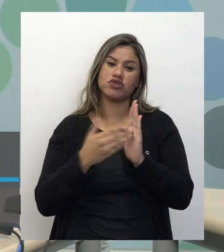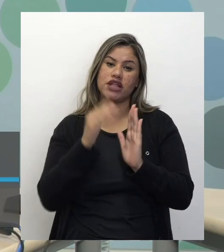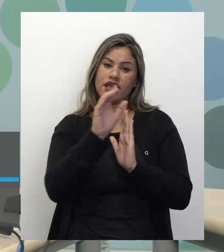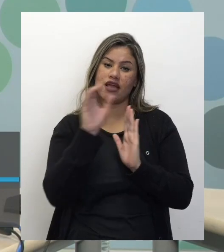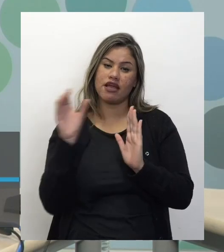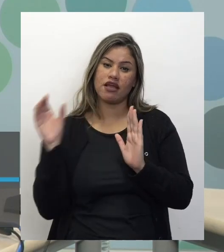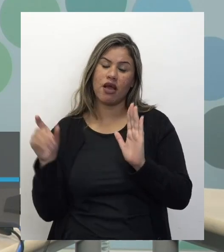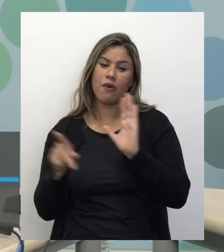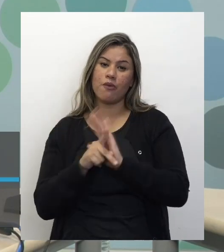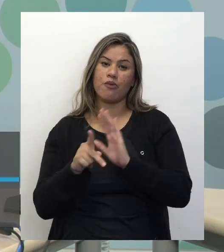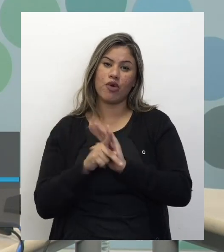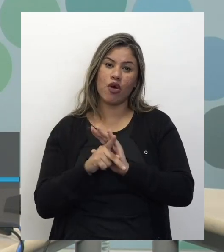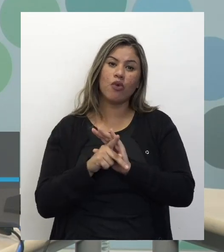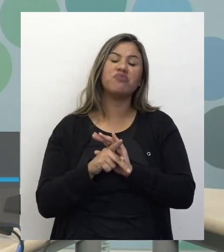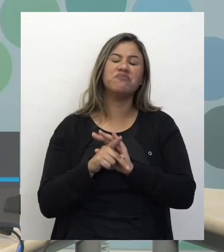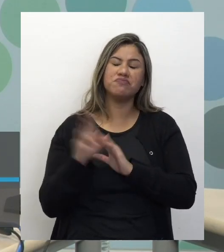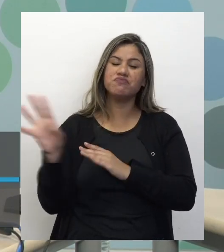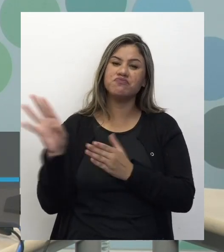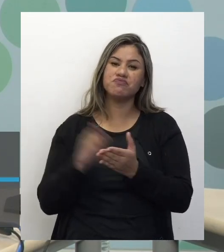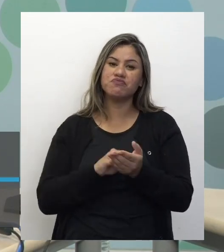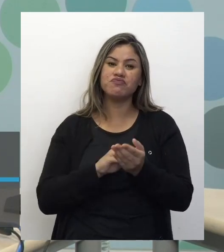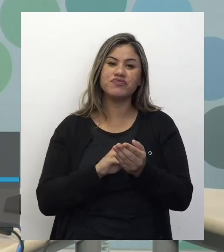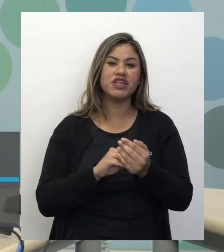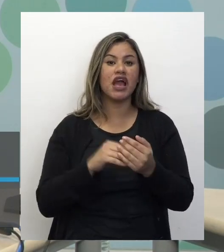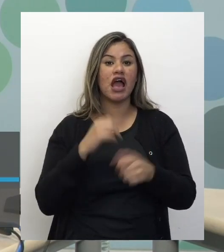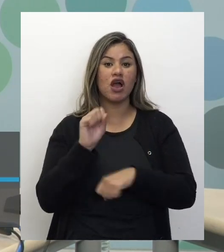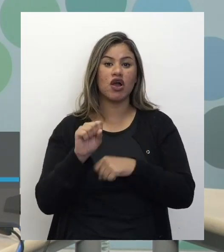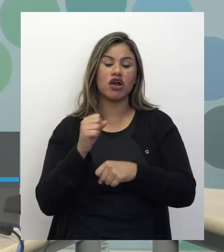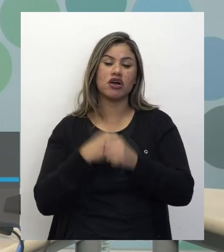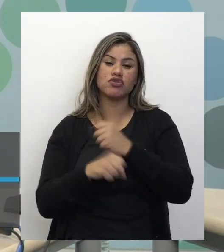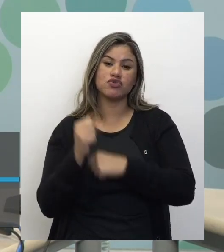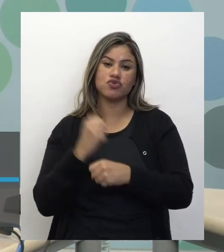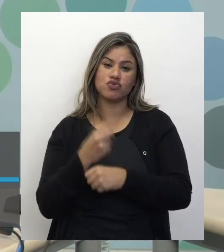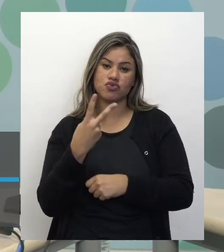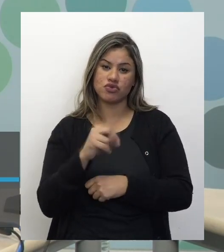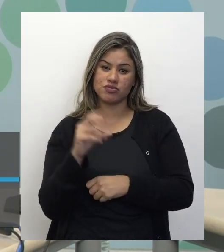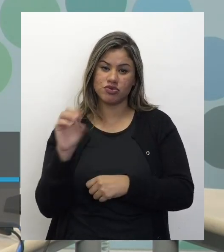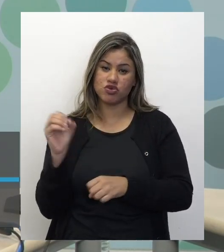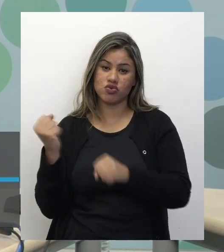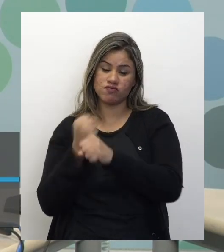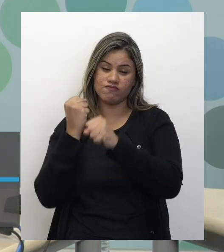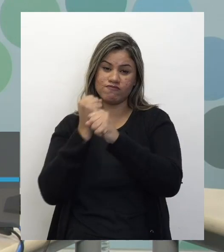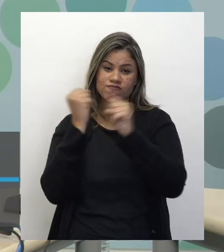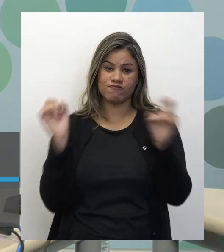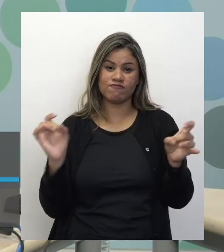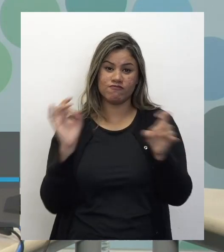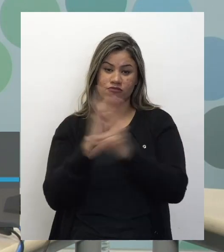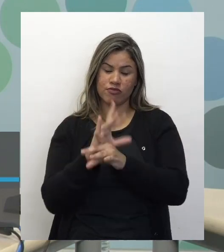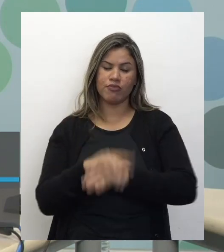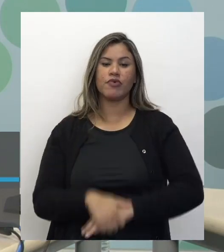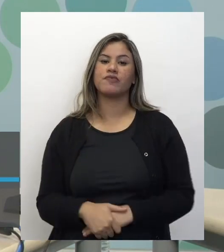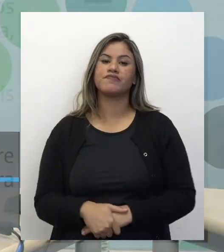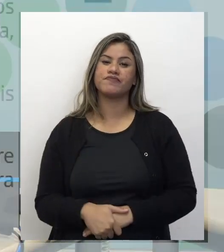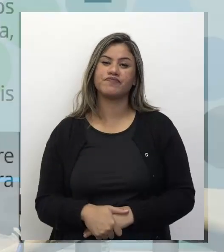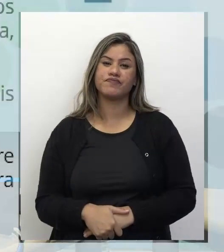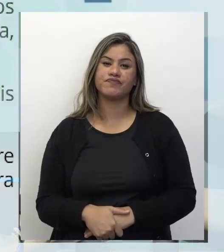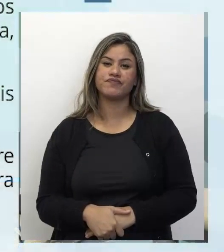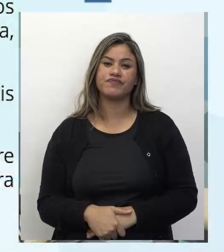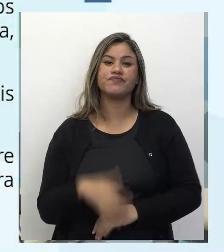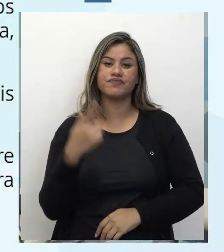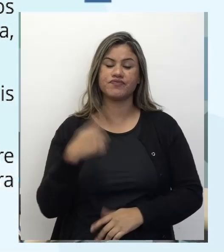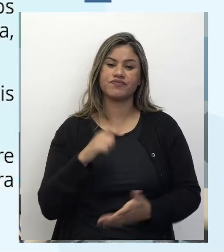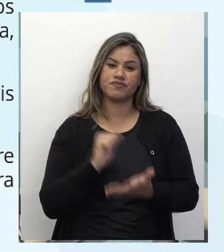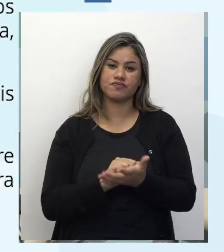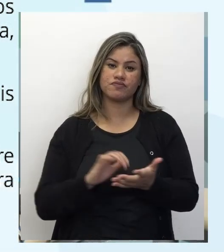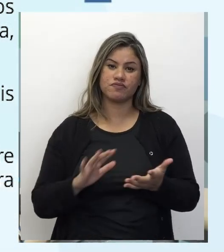ficou pronta só em 2002, tá? Vamos continuar. Olha esse exercício que a gente vai fazer